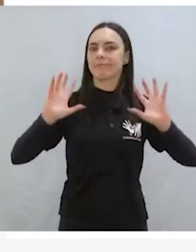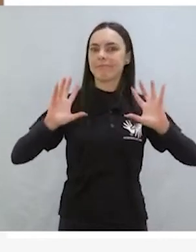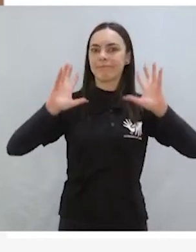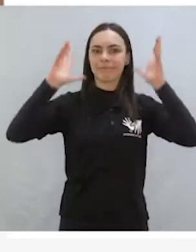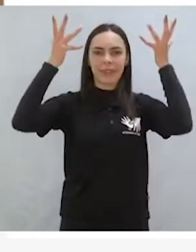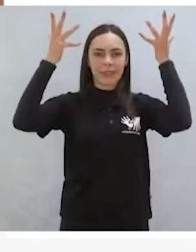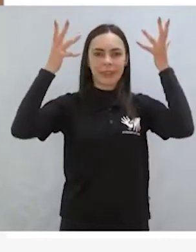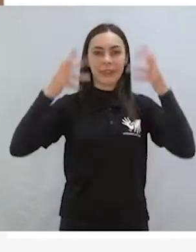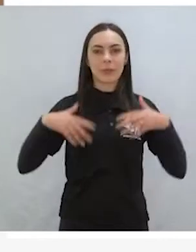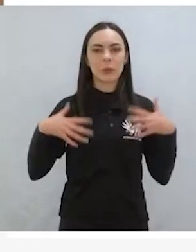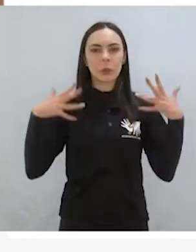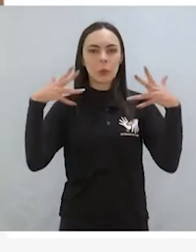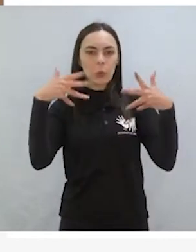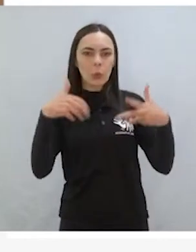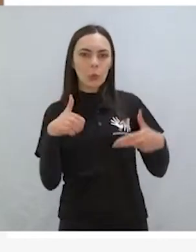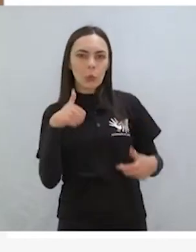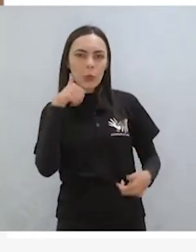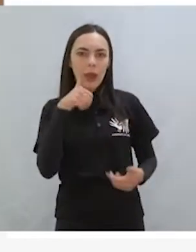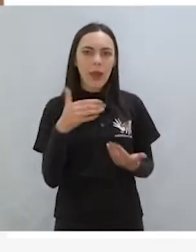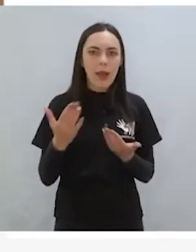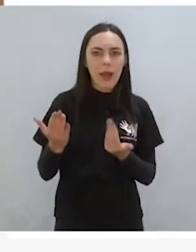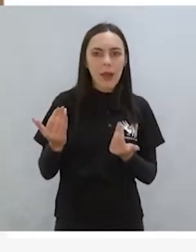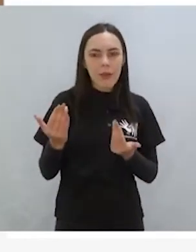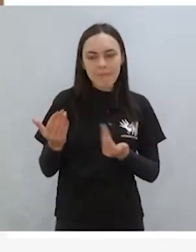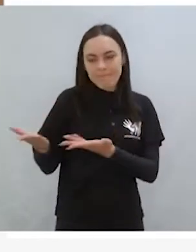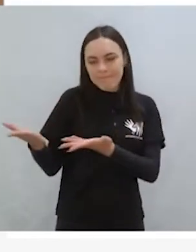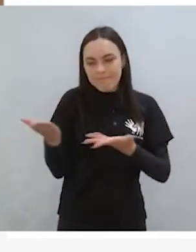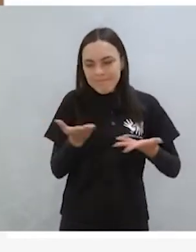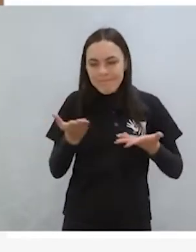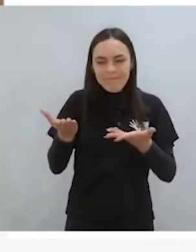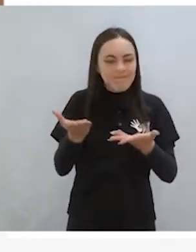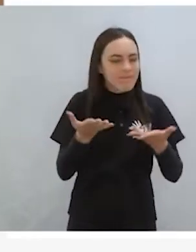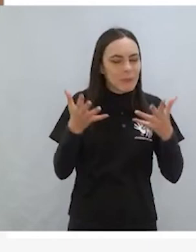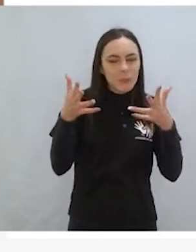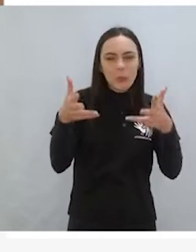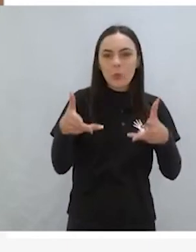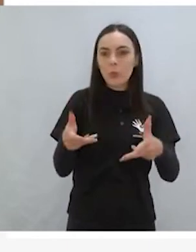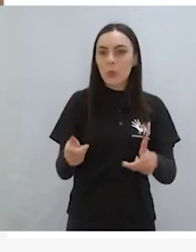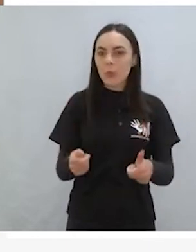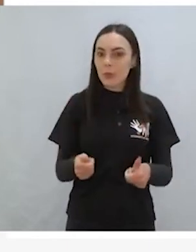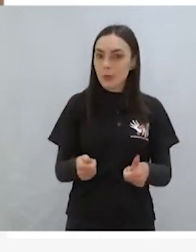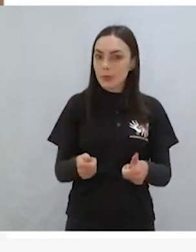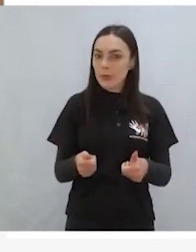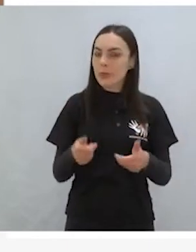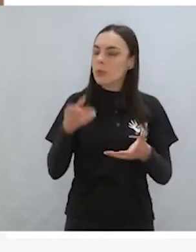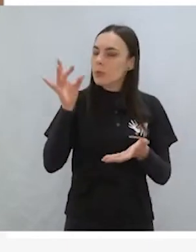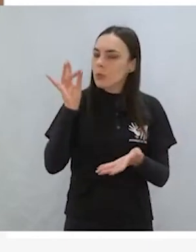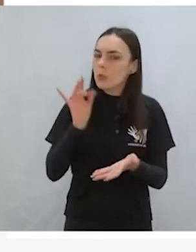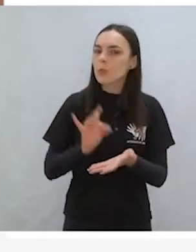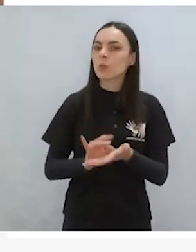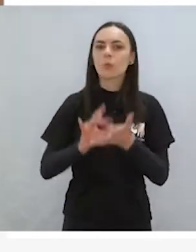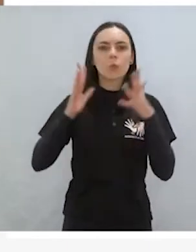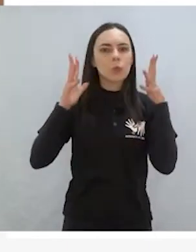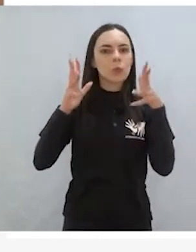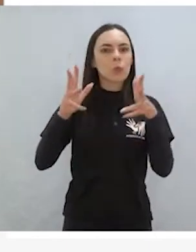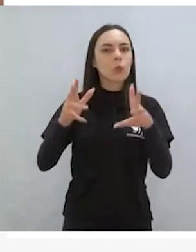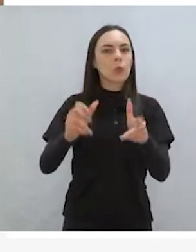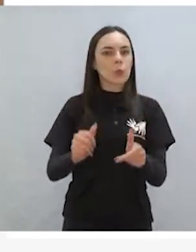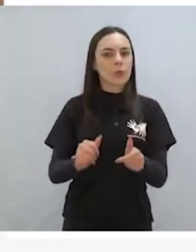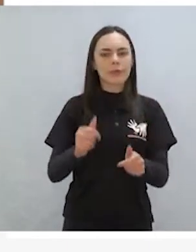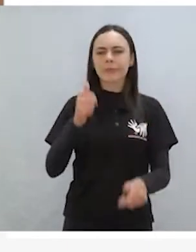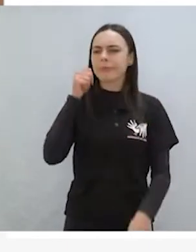grande baile. E todas as jovens da cidade estavam convidadas. Todas